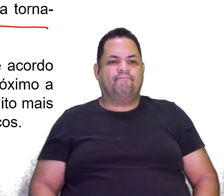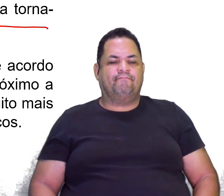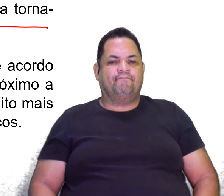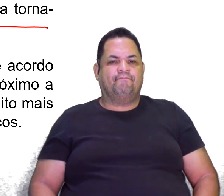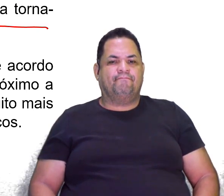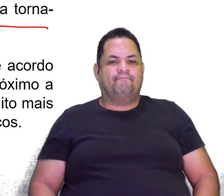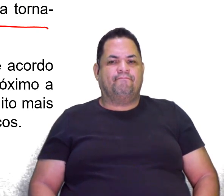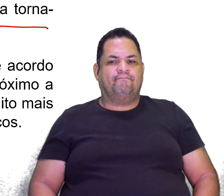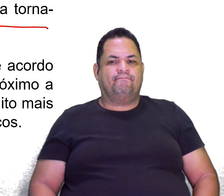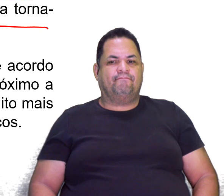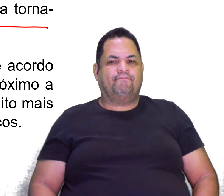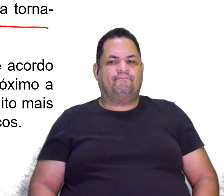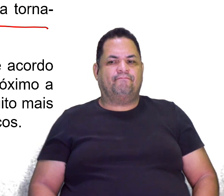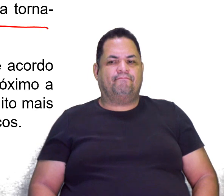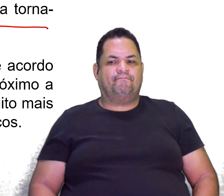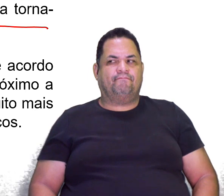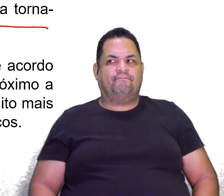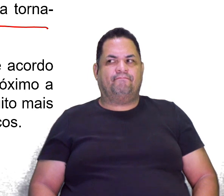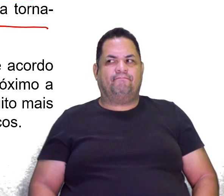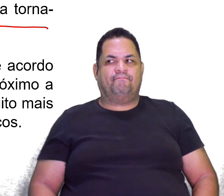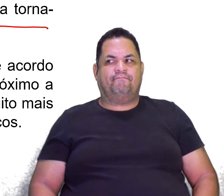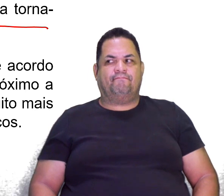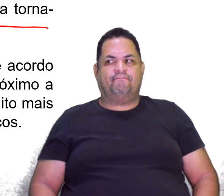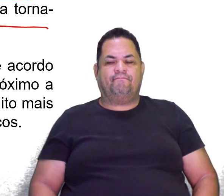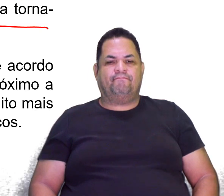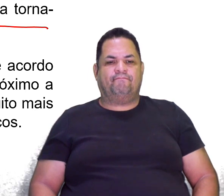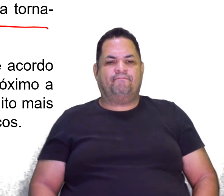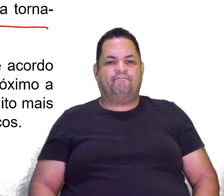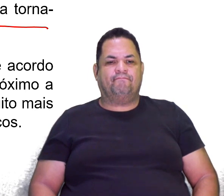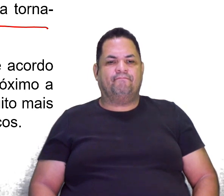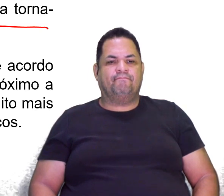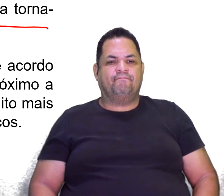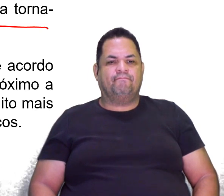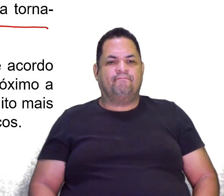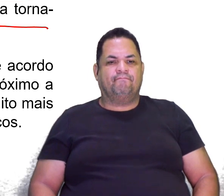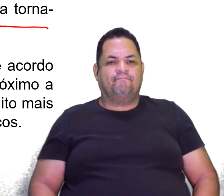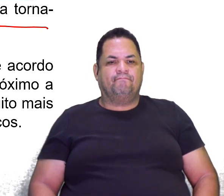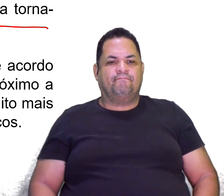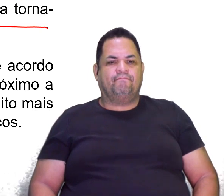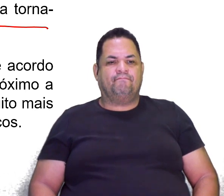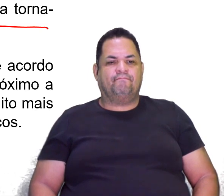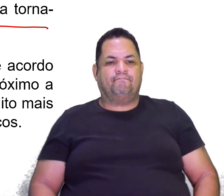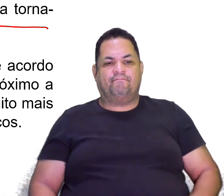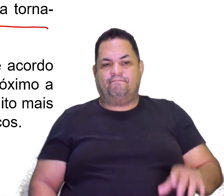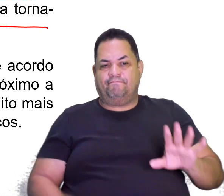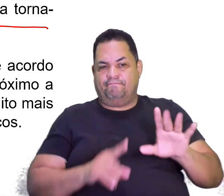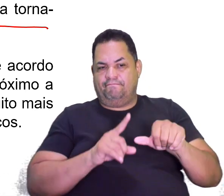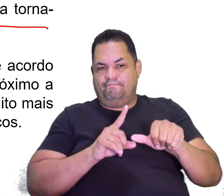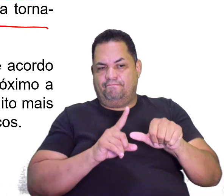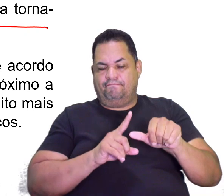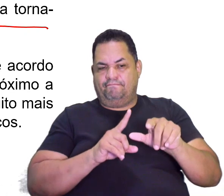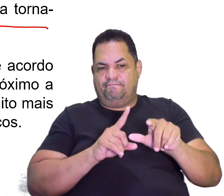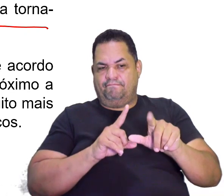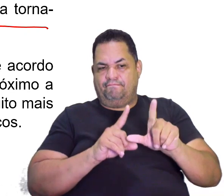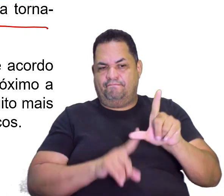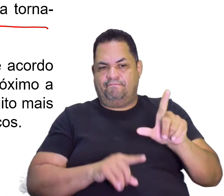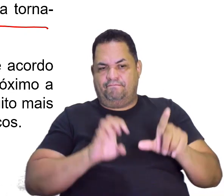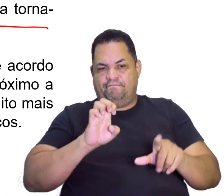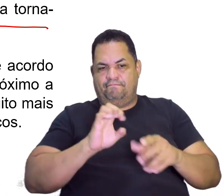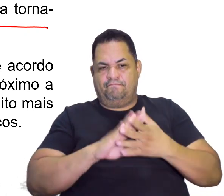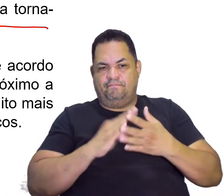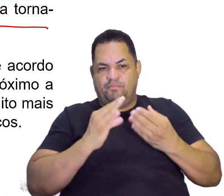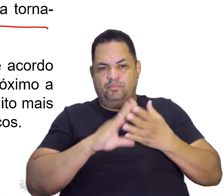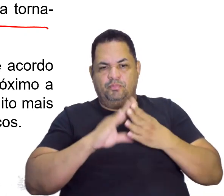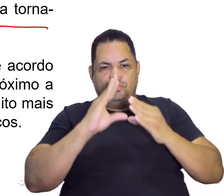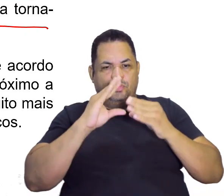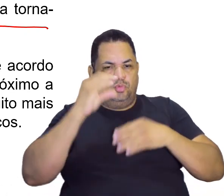Não vai depender do olhar, né? Torna-se técnica e não ótica. Aqui na letra E, os contrastes de luz e